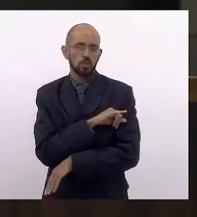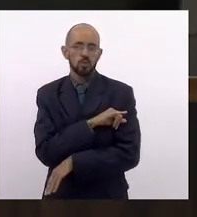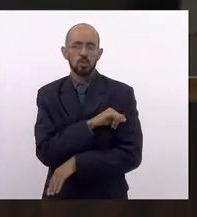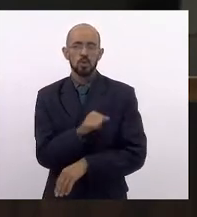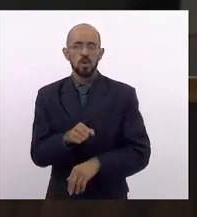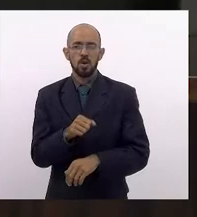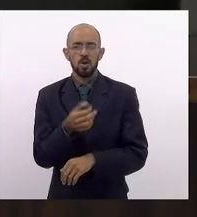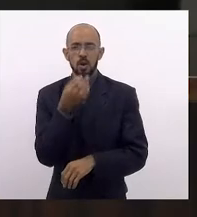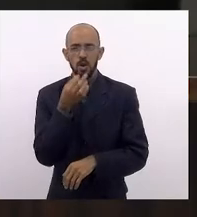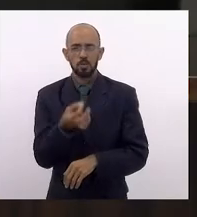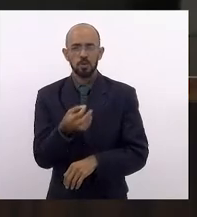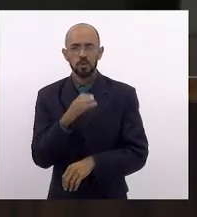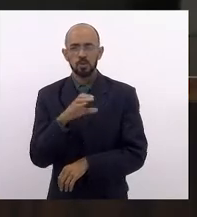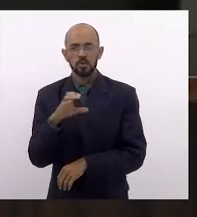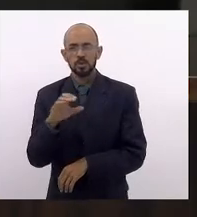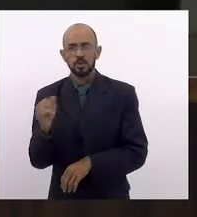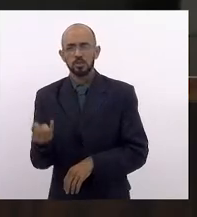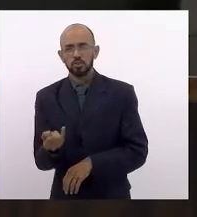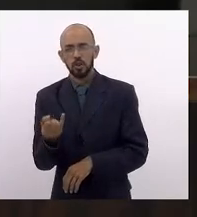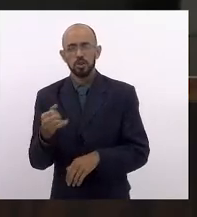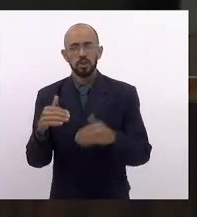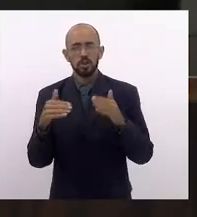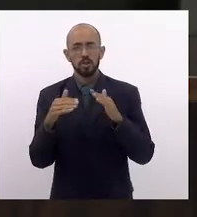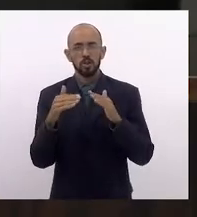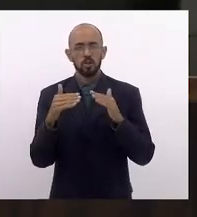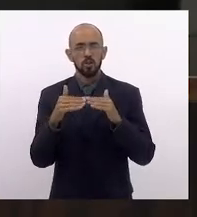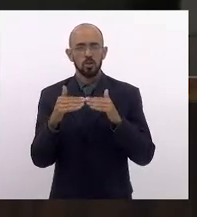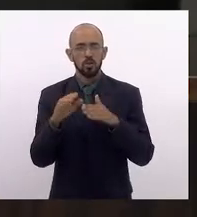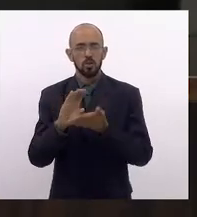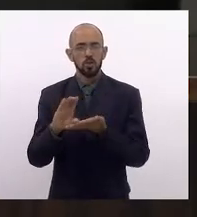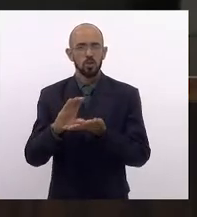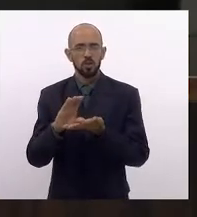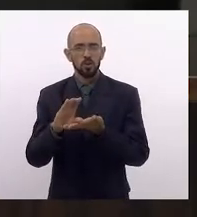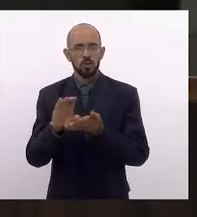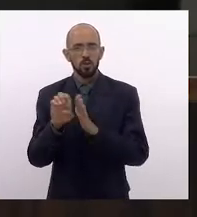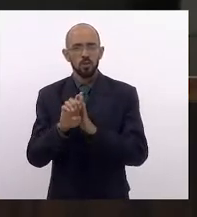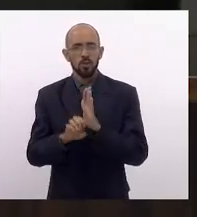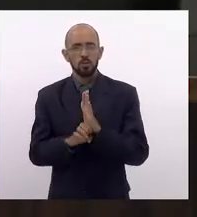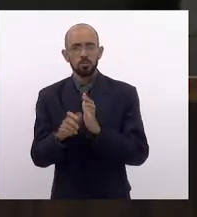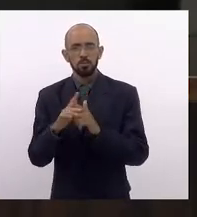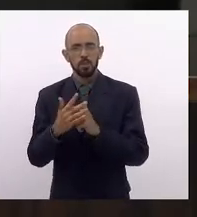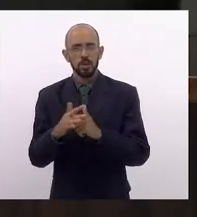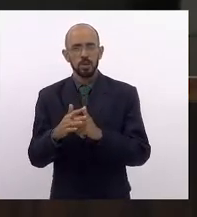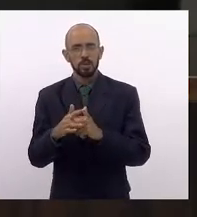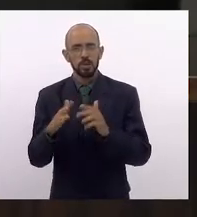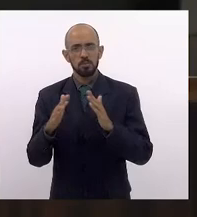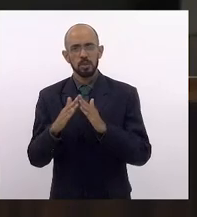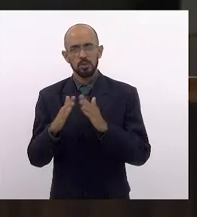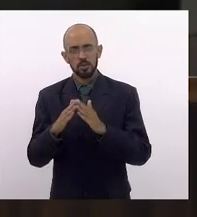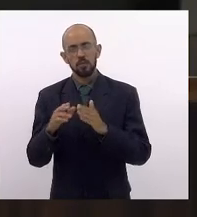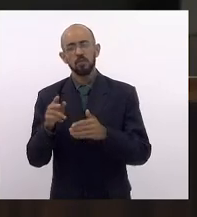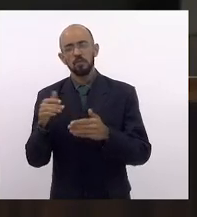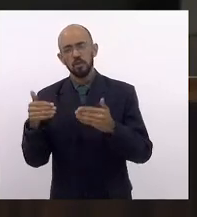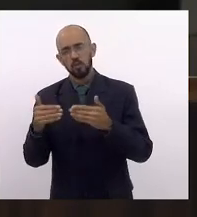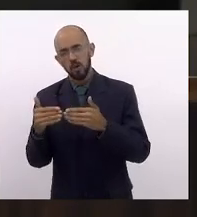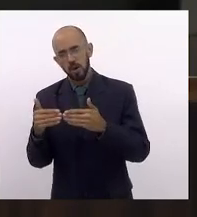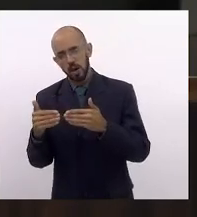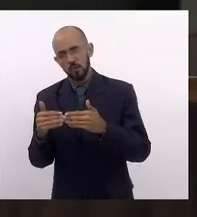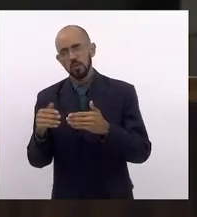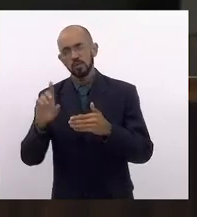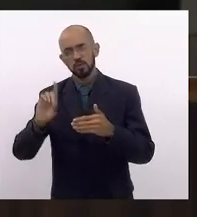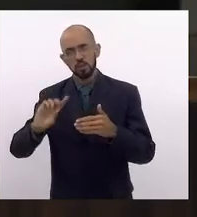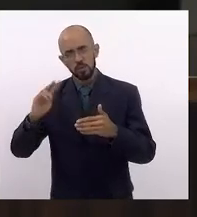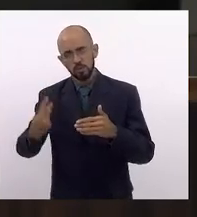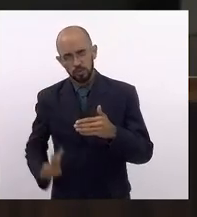pareceres da comissão de condição de vida pela condicionalidade com emendas política Urbana habitação e assuntos fundiários favorável defesa dos direitos humanos